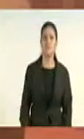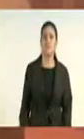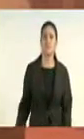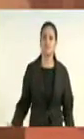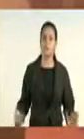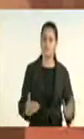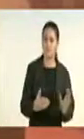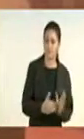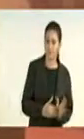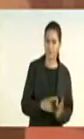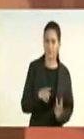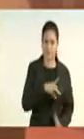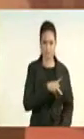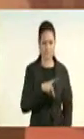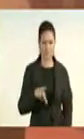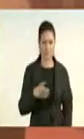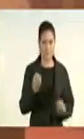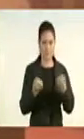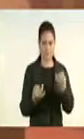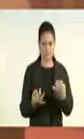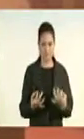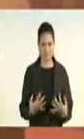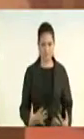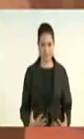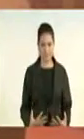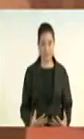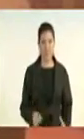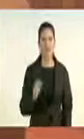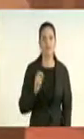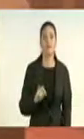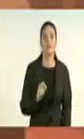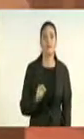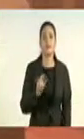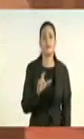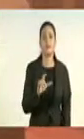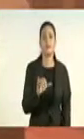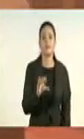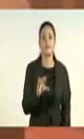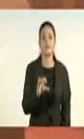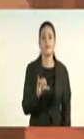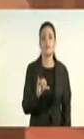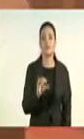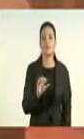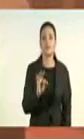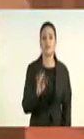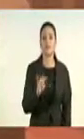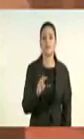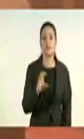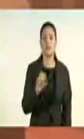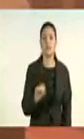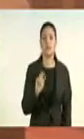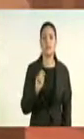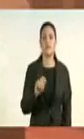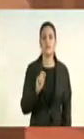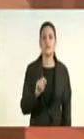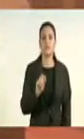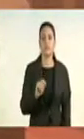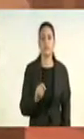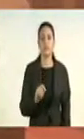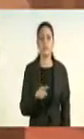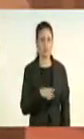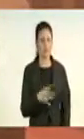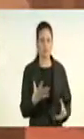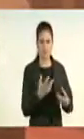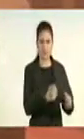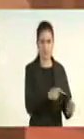senhor presidente, esclarecer que as licitações que foram colocadas sob a apreciação da